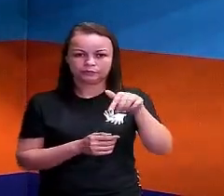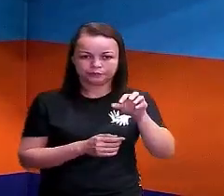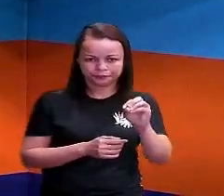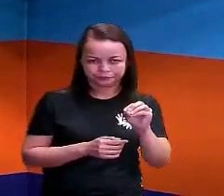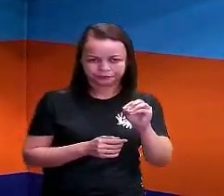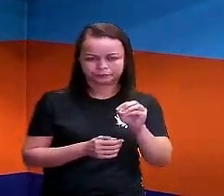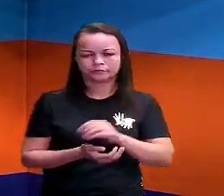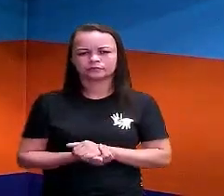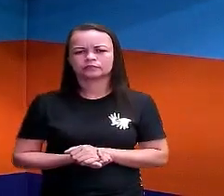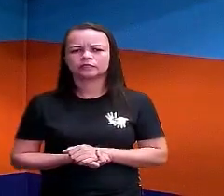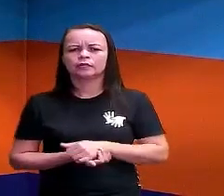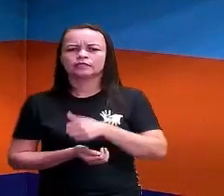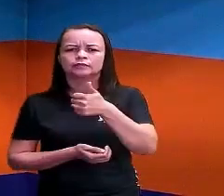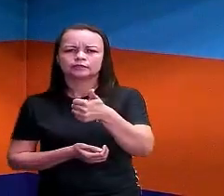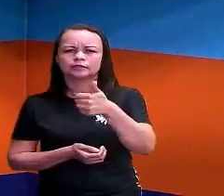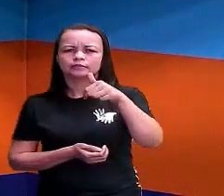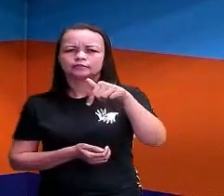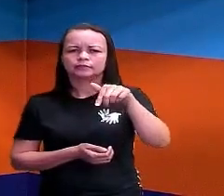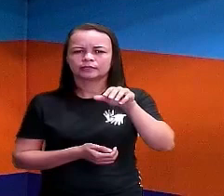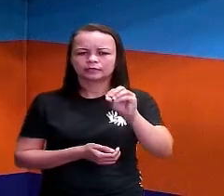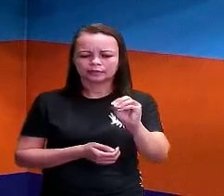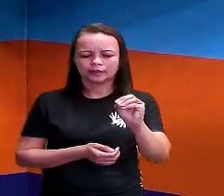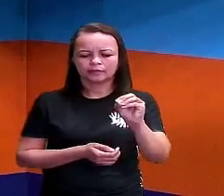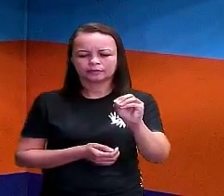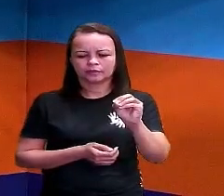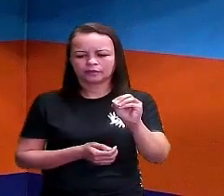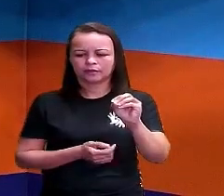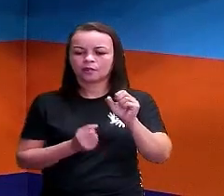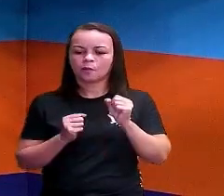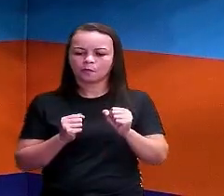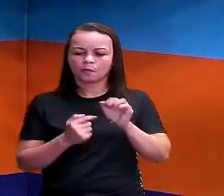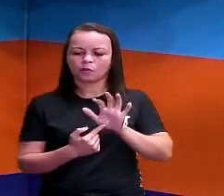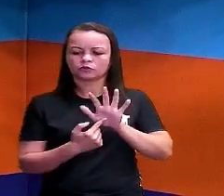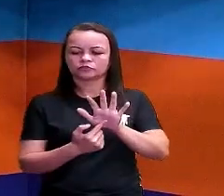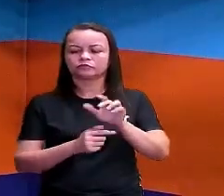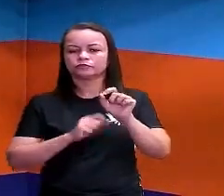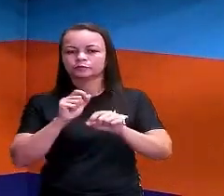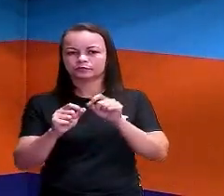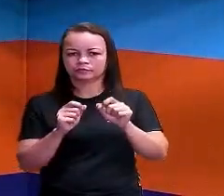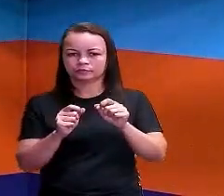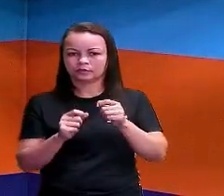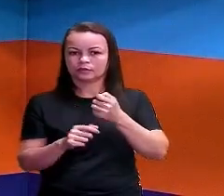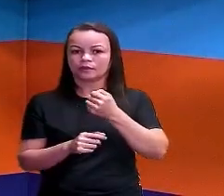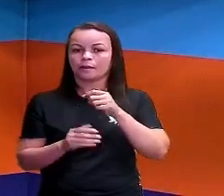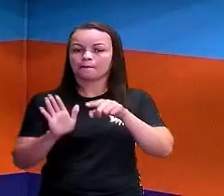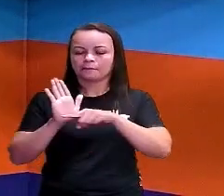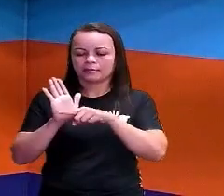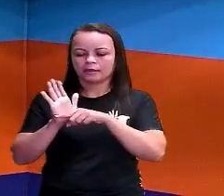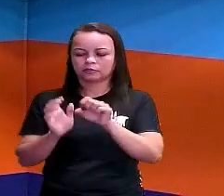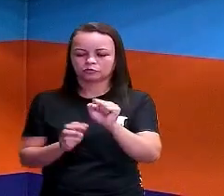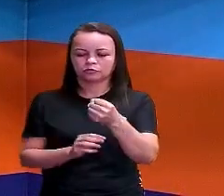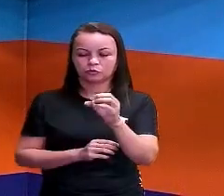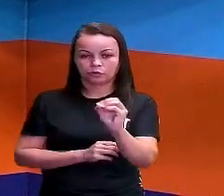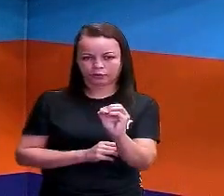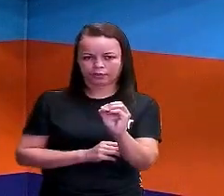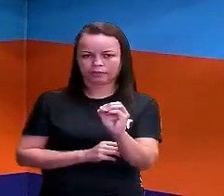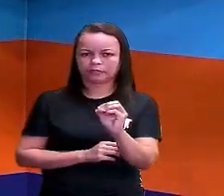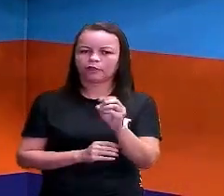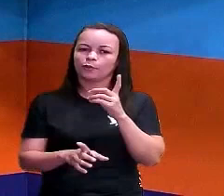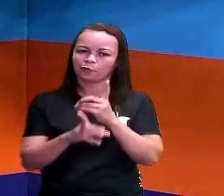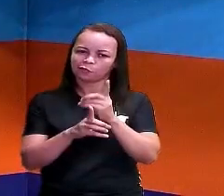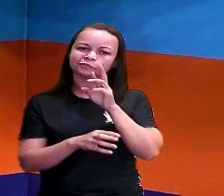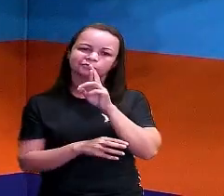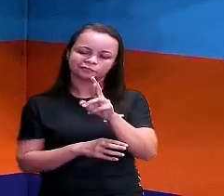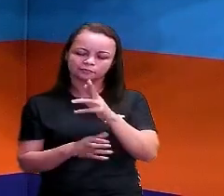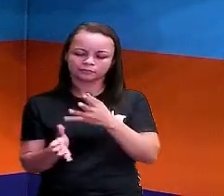E aí, desses 170, né? Eu posso fazer o quê, ó? Menos 80, eu vou achar aí a minha resposta. Vê,